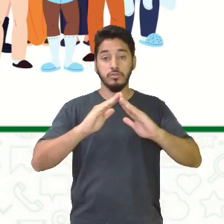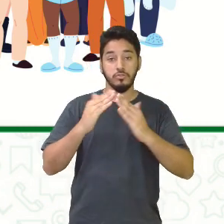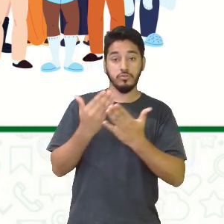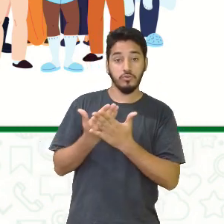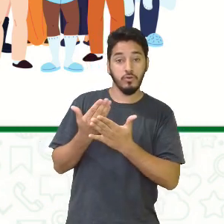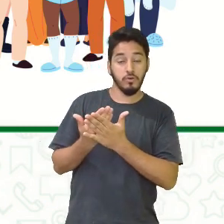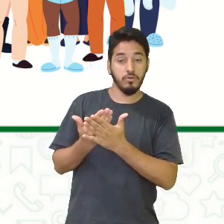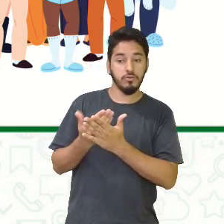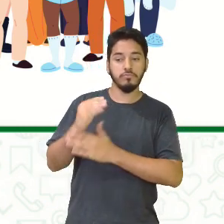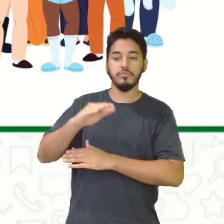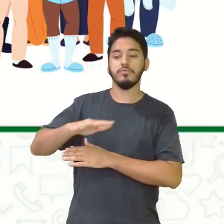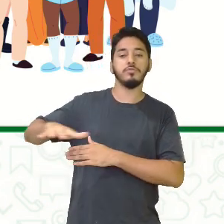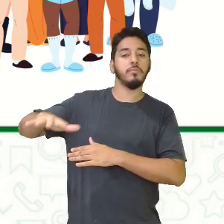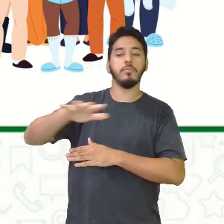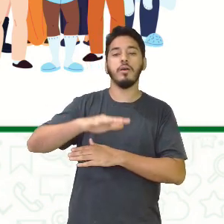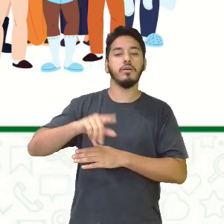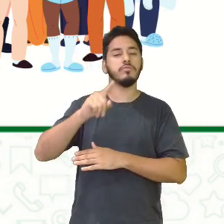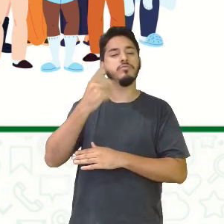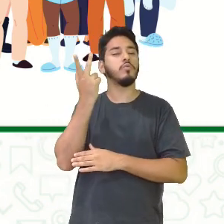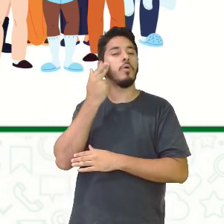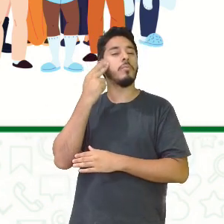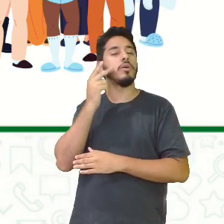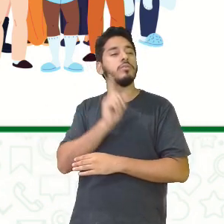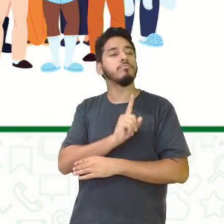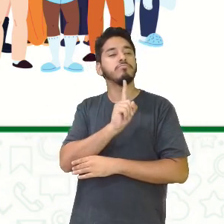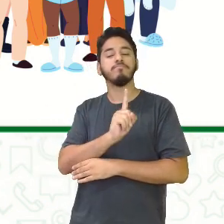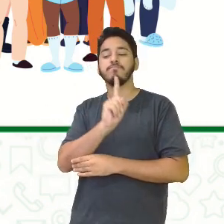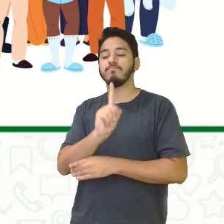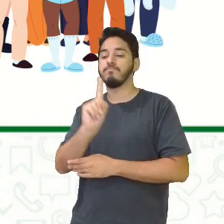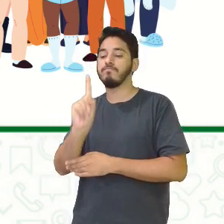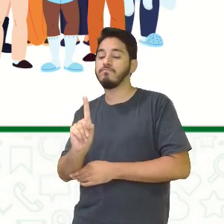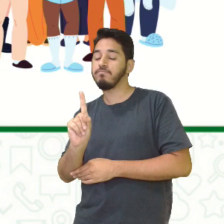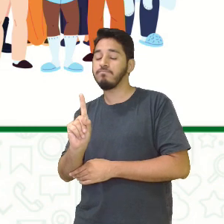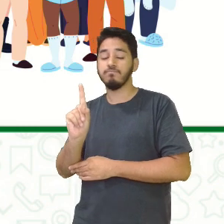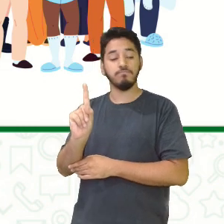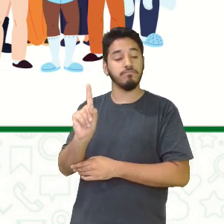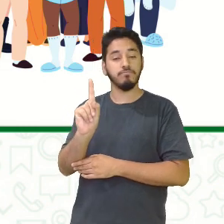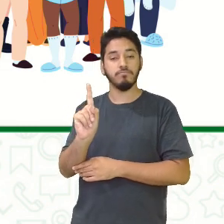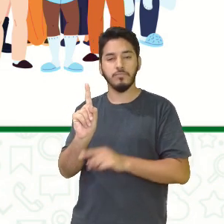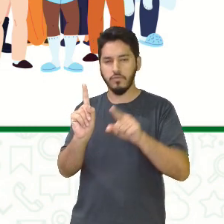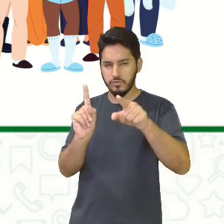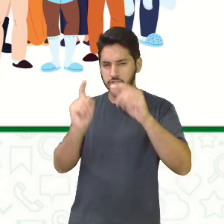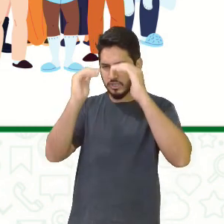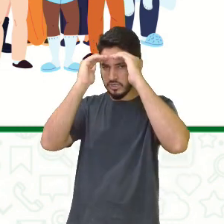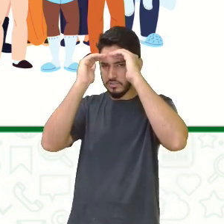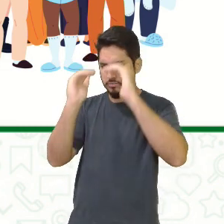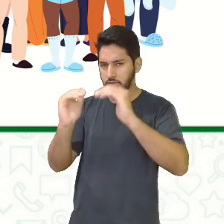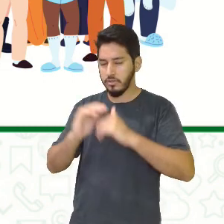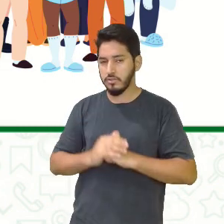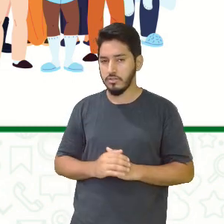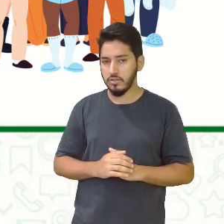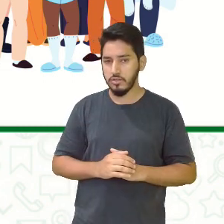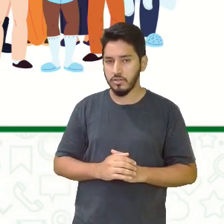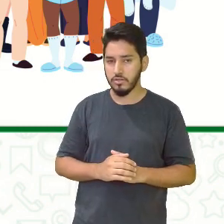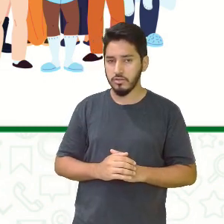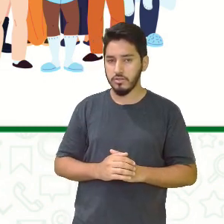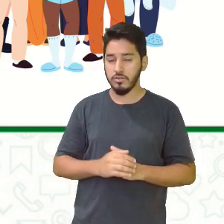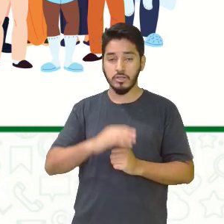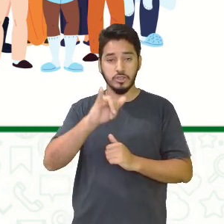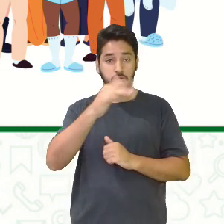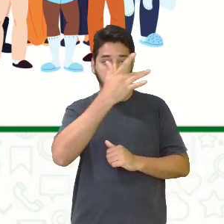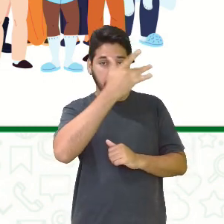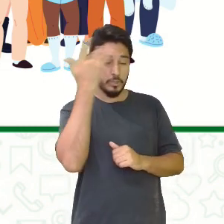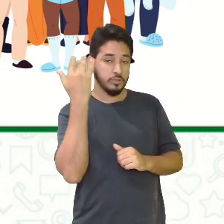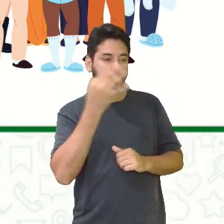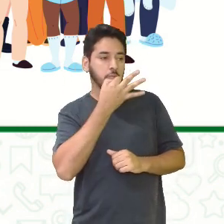escola, nos espaços que você costuma frequentar. Você é uma pessoa respeitosa? Se alguém aí emite uma opinião diferente